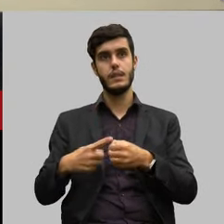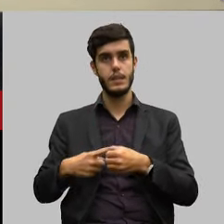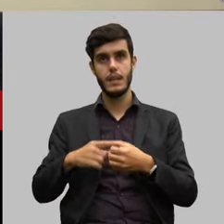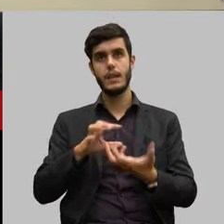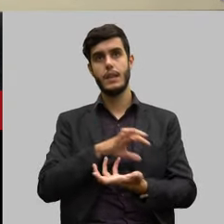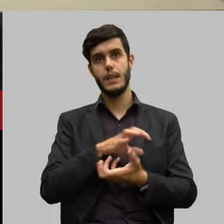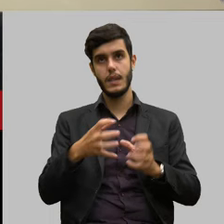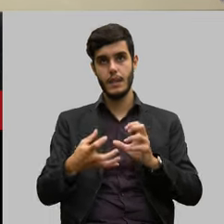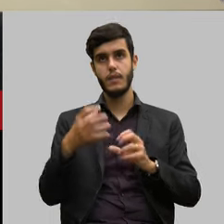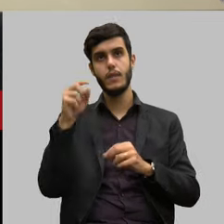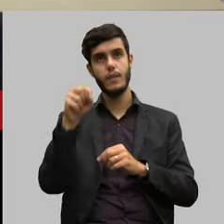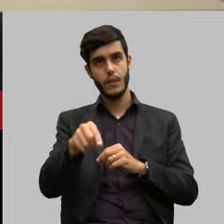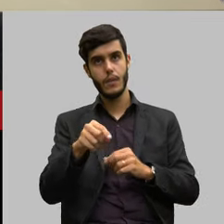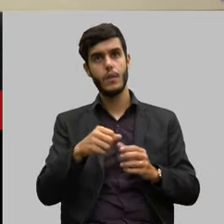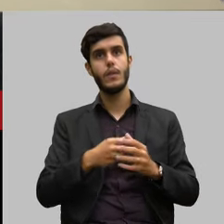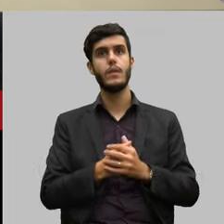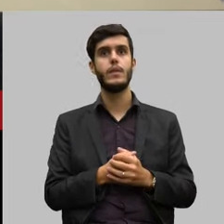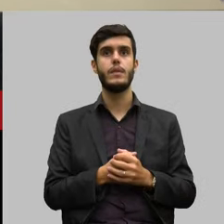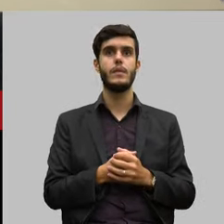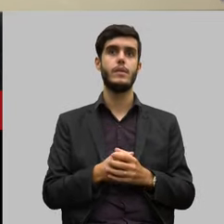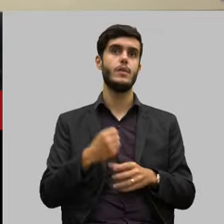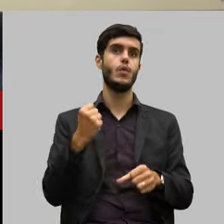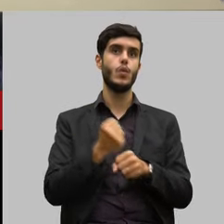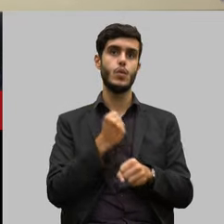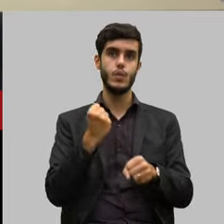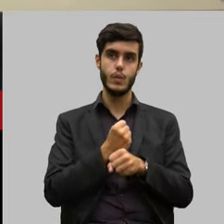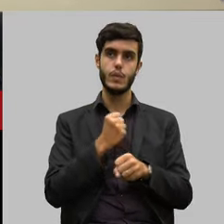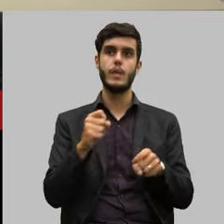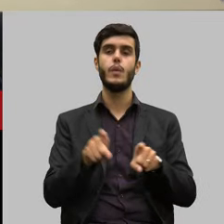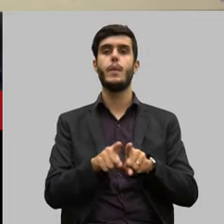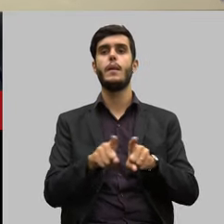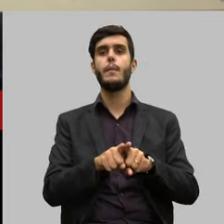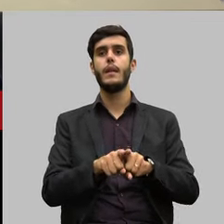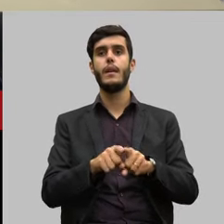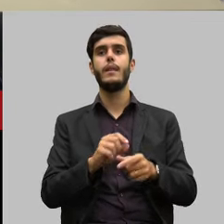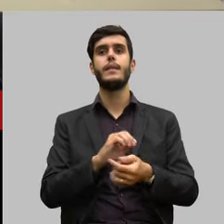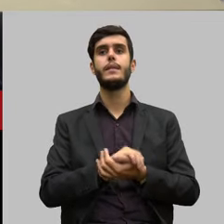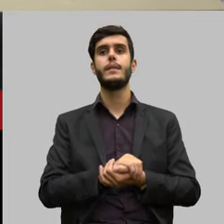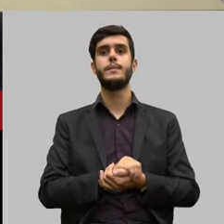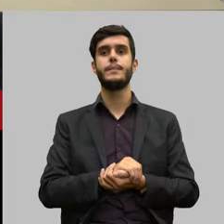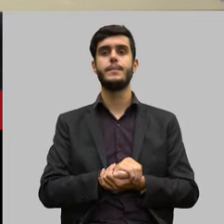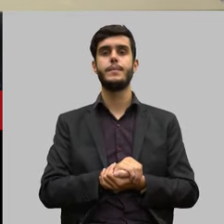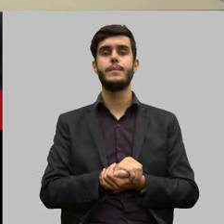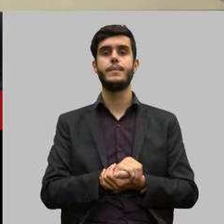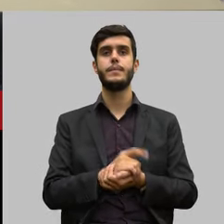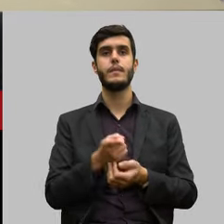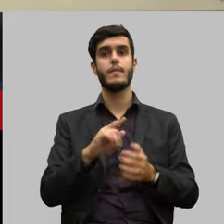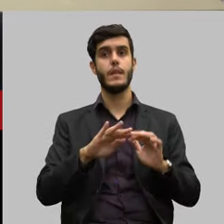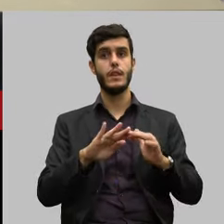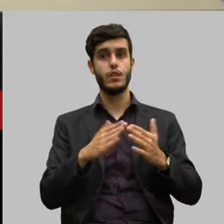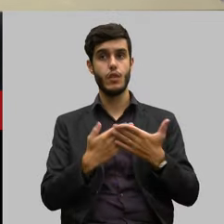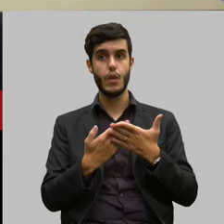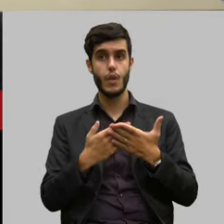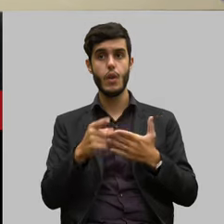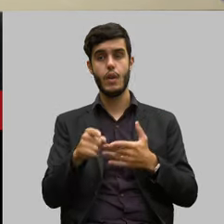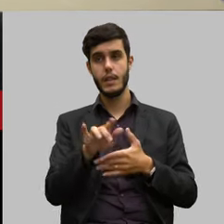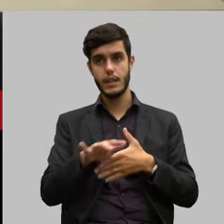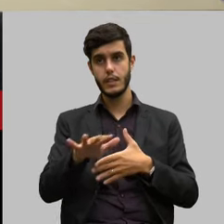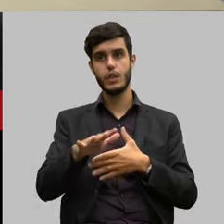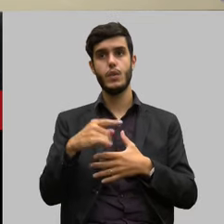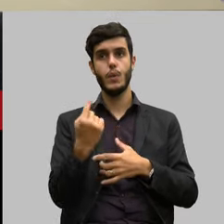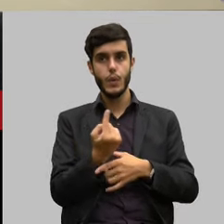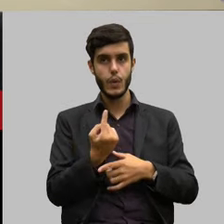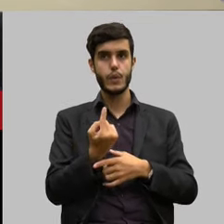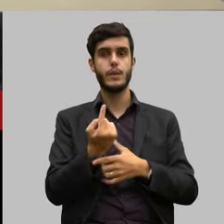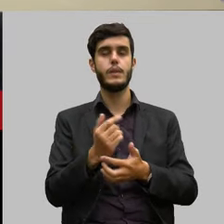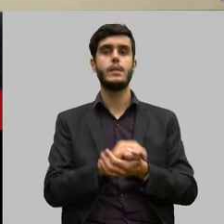ampliações construções inclusive eh de escolas na nossa região então ou seja